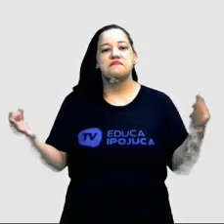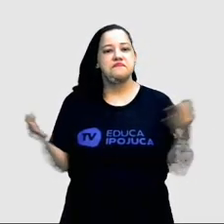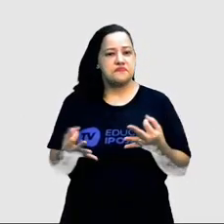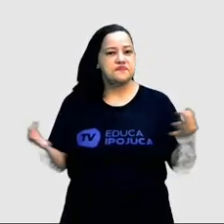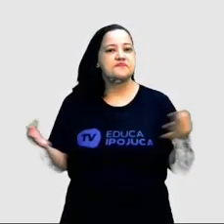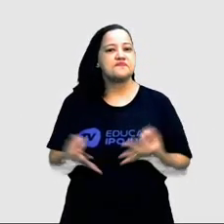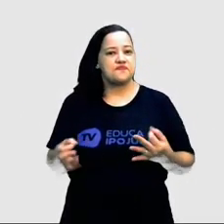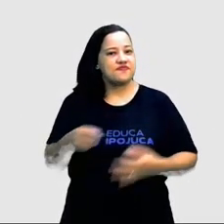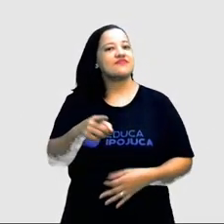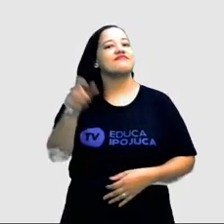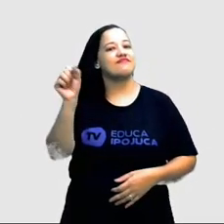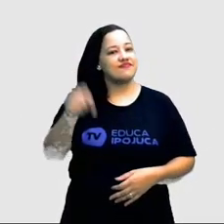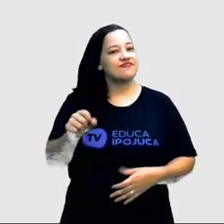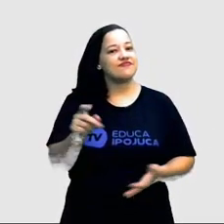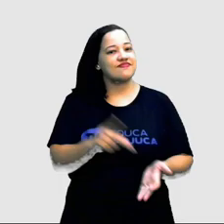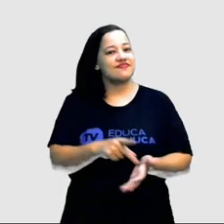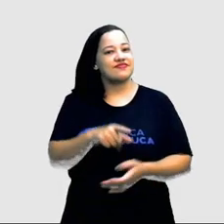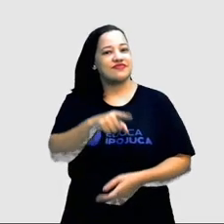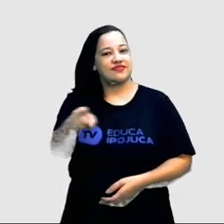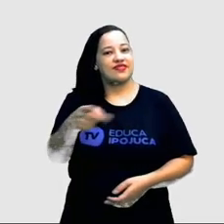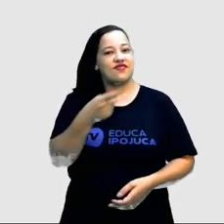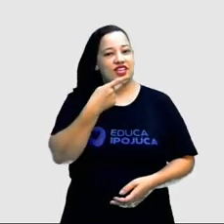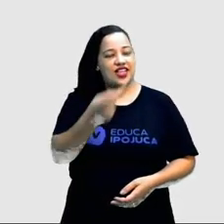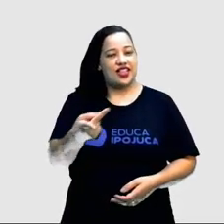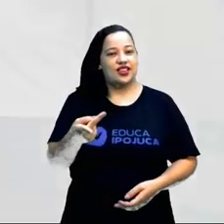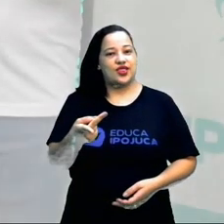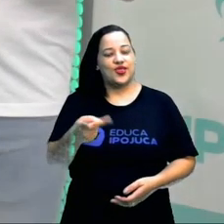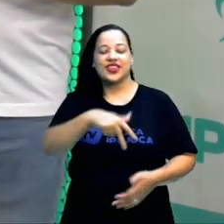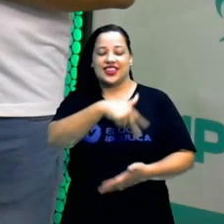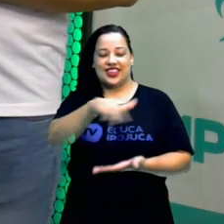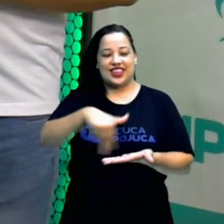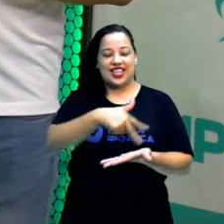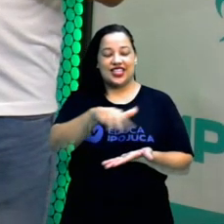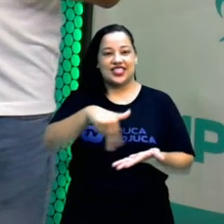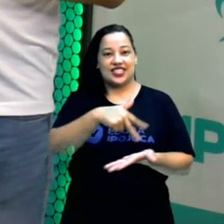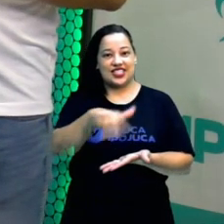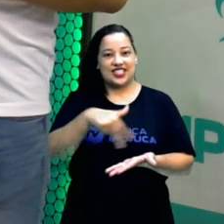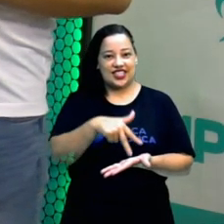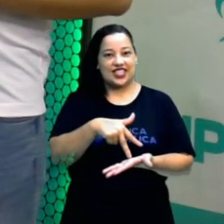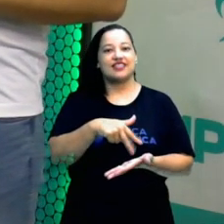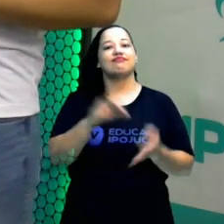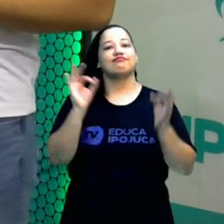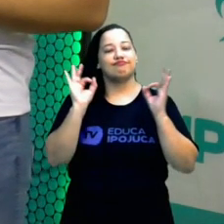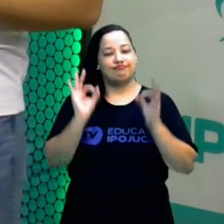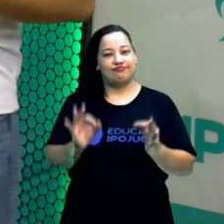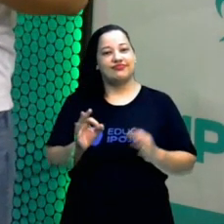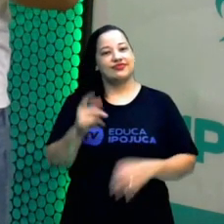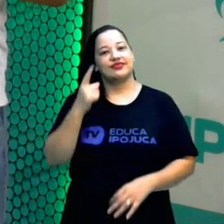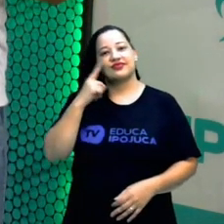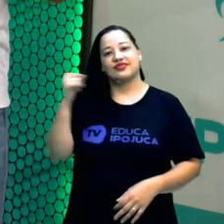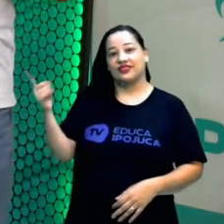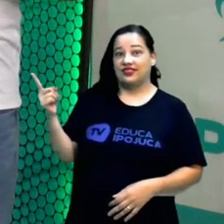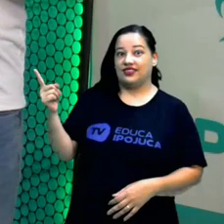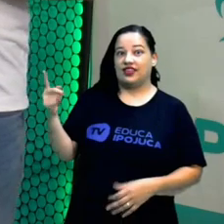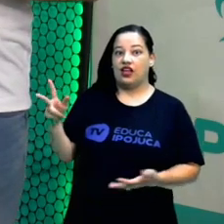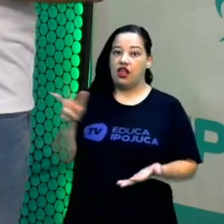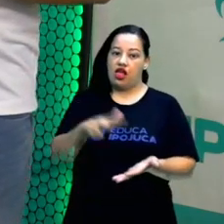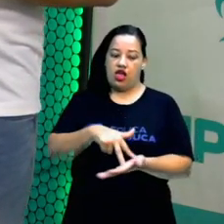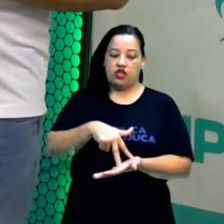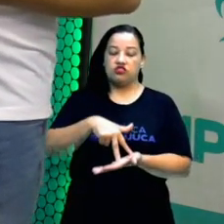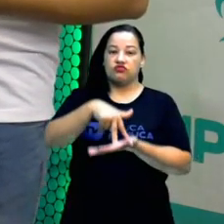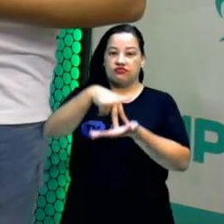Perfeito, isso mesmo. Quem disse que está dançando, realmente, pela posição que ela